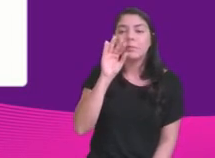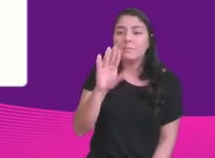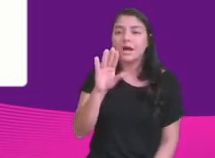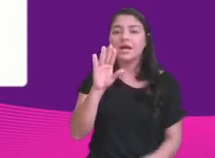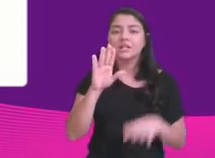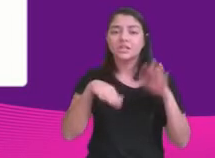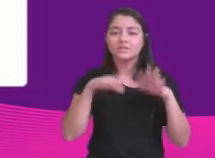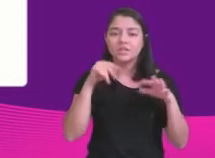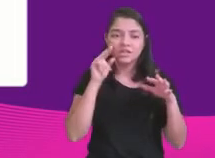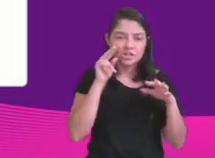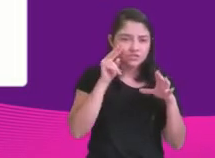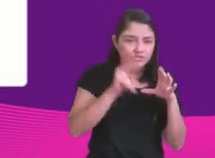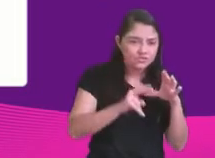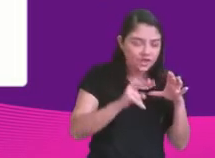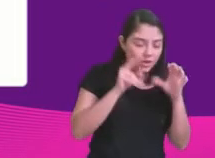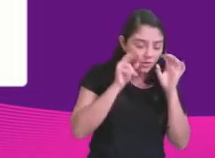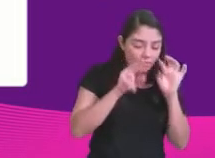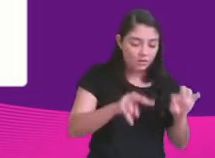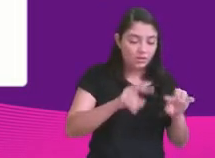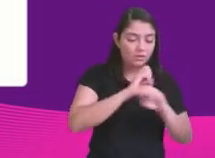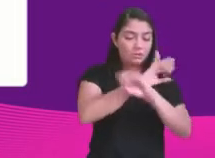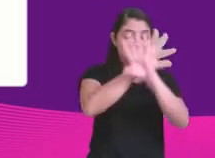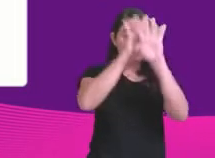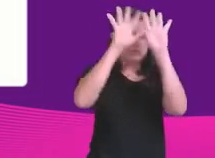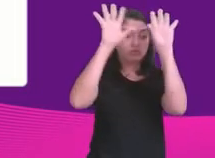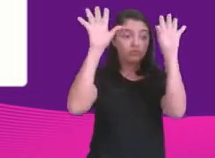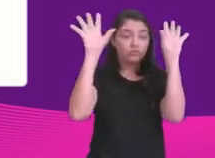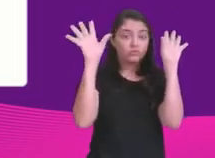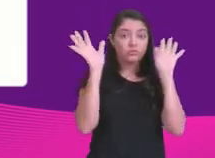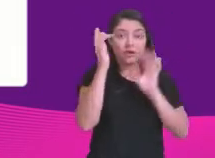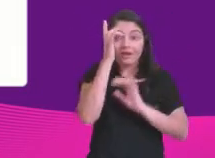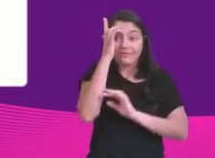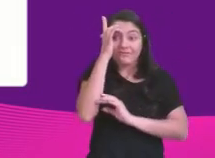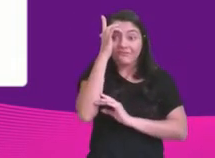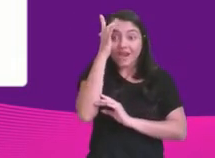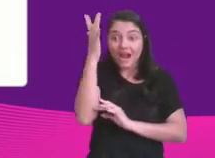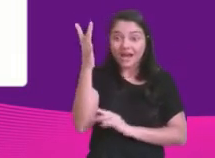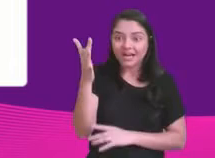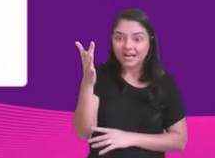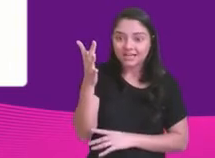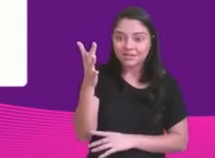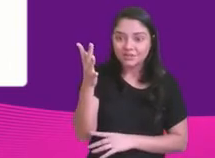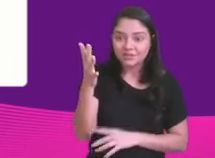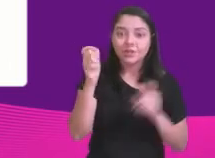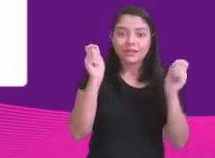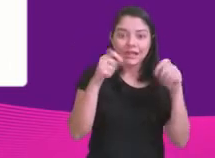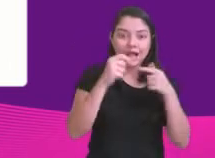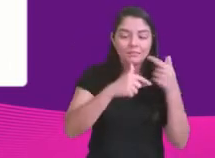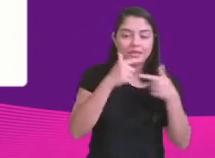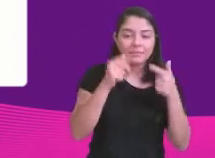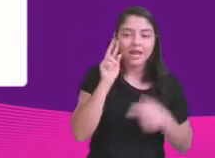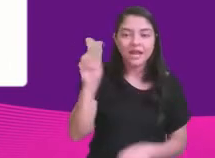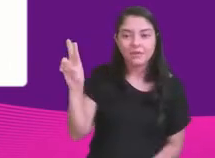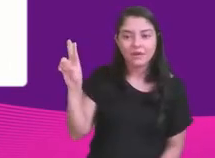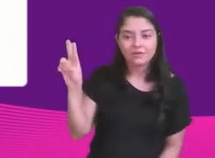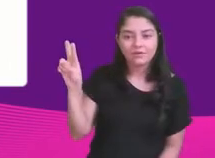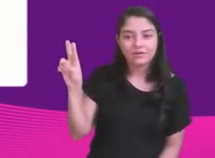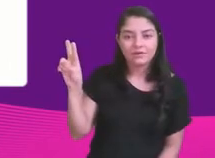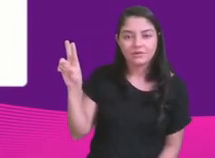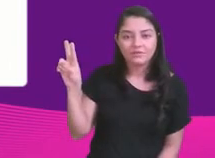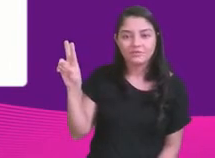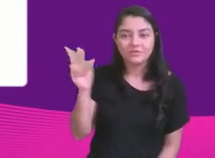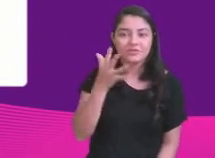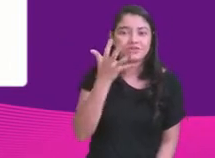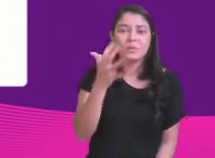uma visualização e uma facilidade para executarmos a nossa dissecção desta forma, nós não queremos voltar